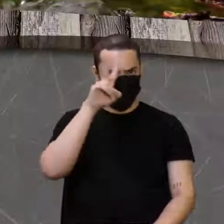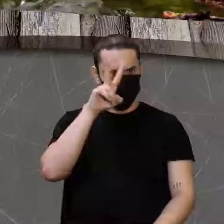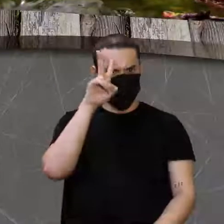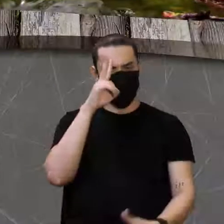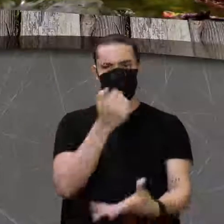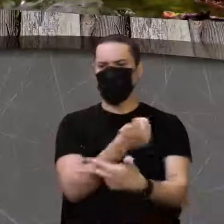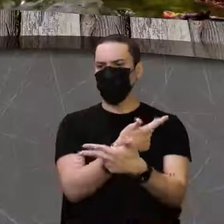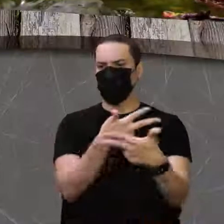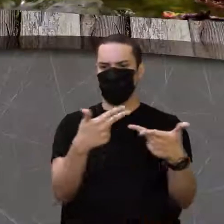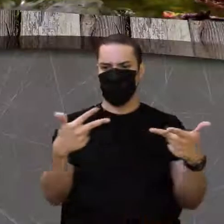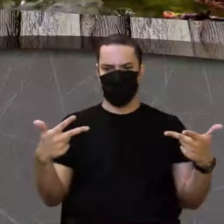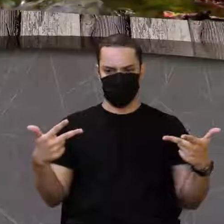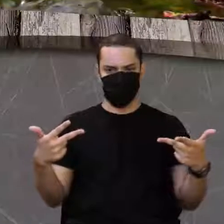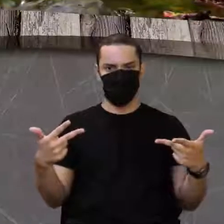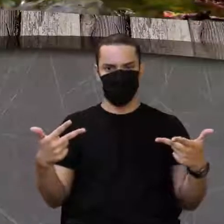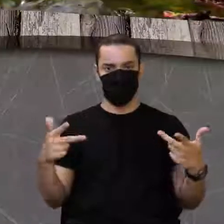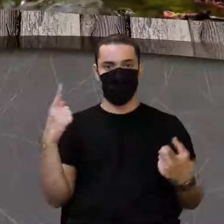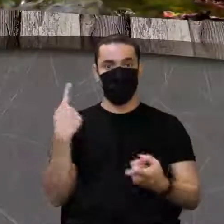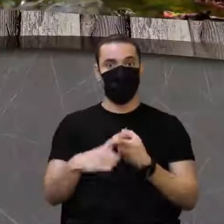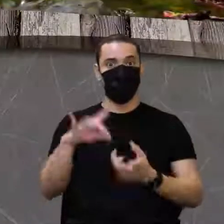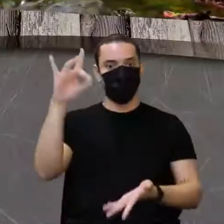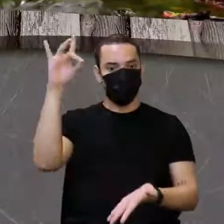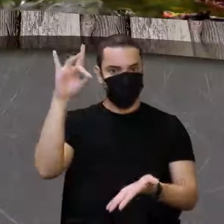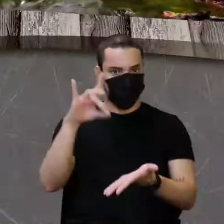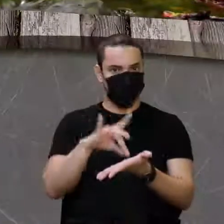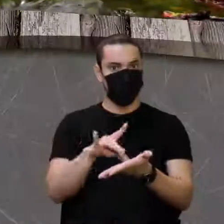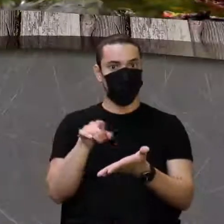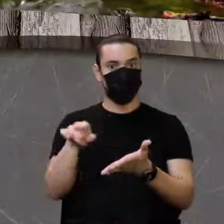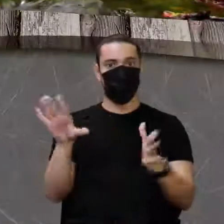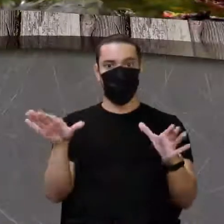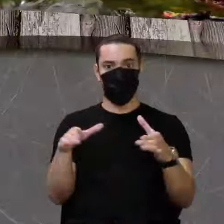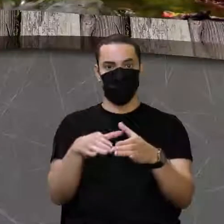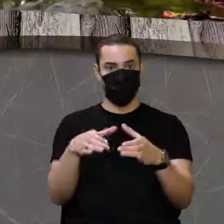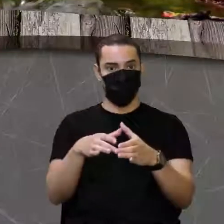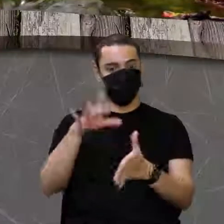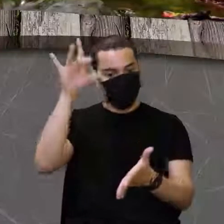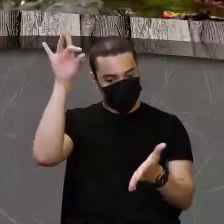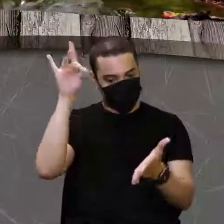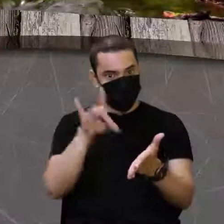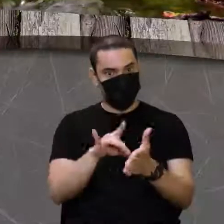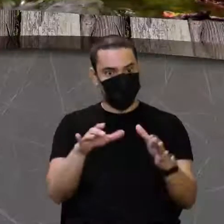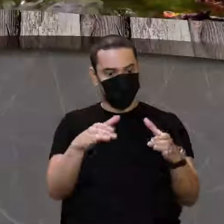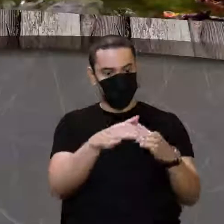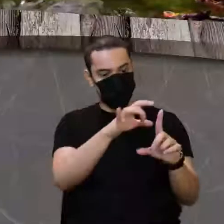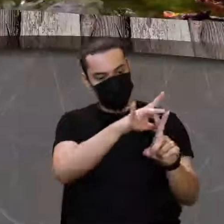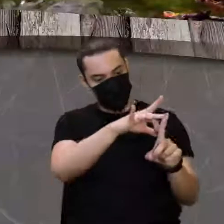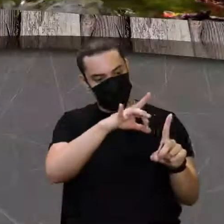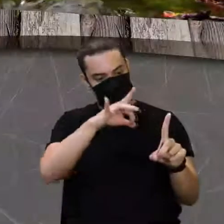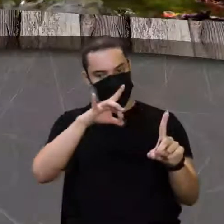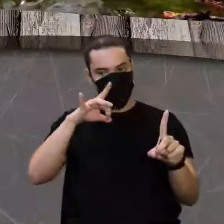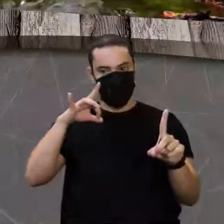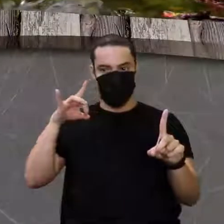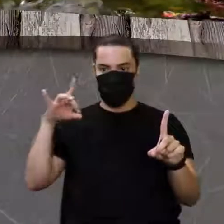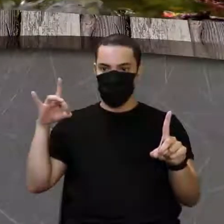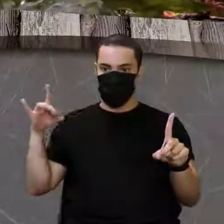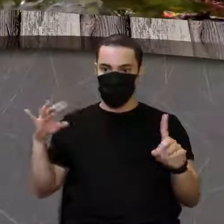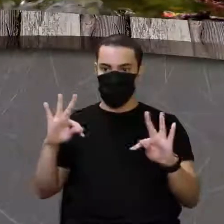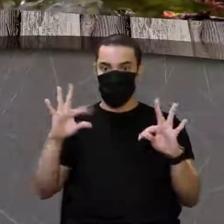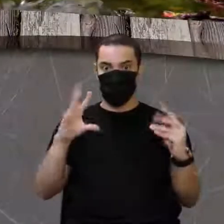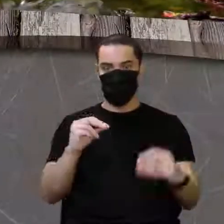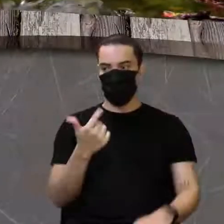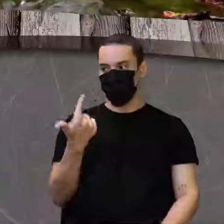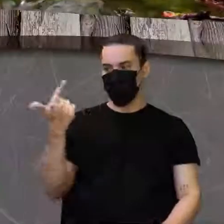Muita coisa, tá? Para que, de fato, essa espécie agora esteja isolada de todos